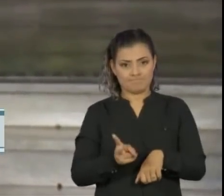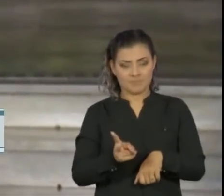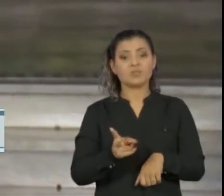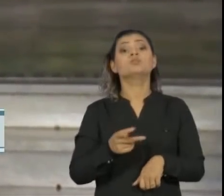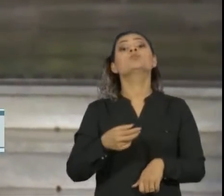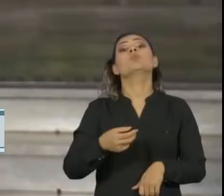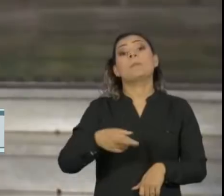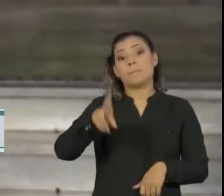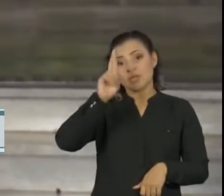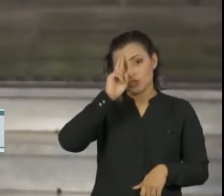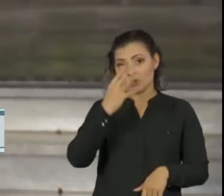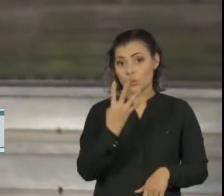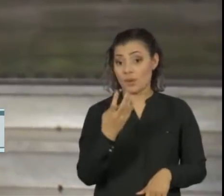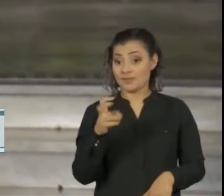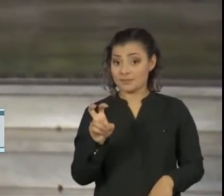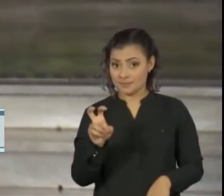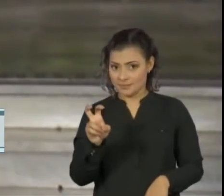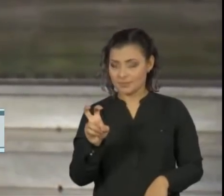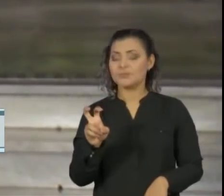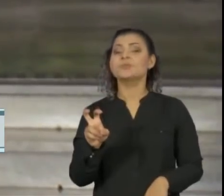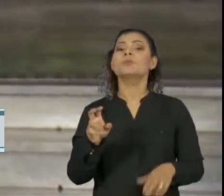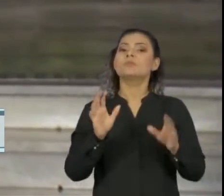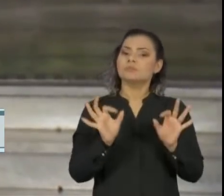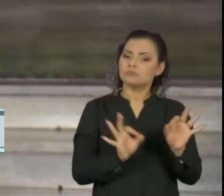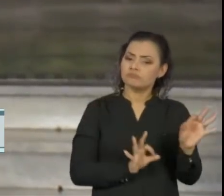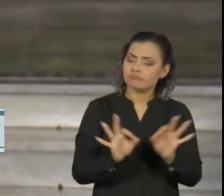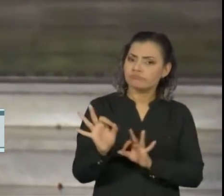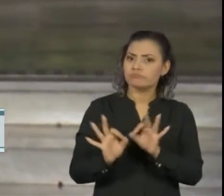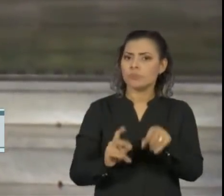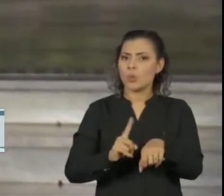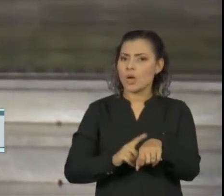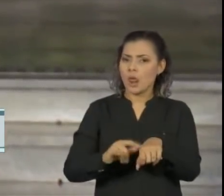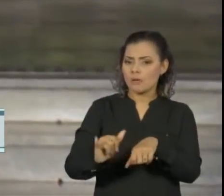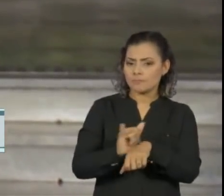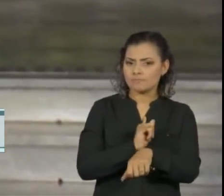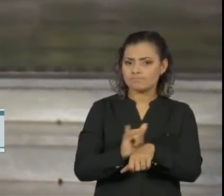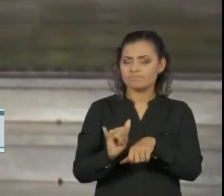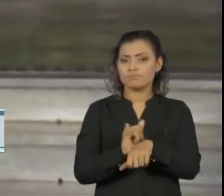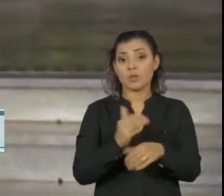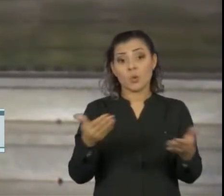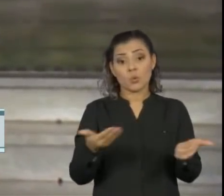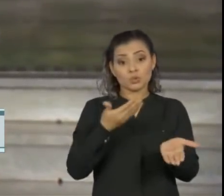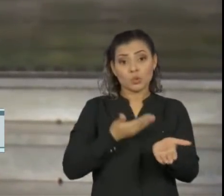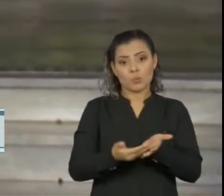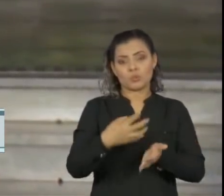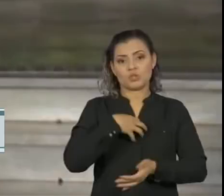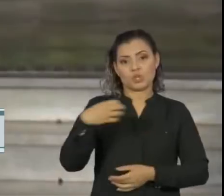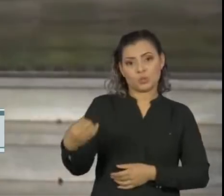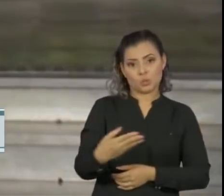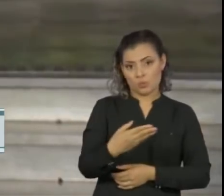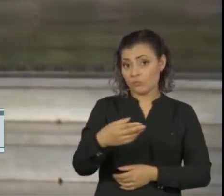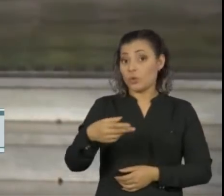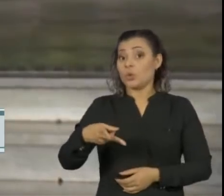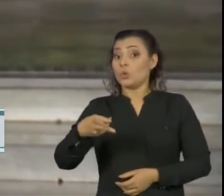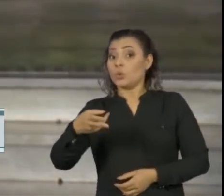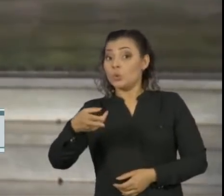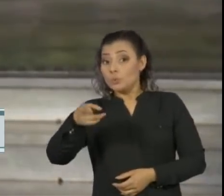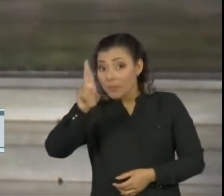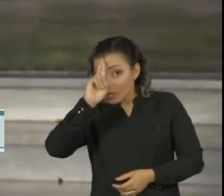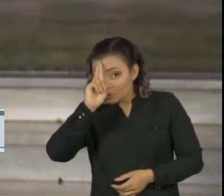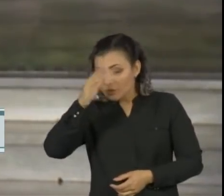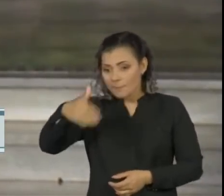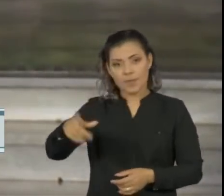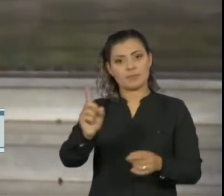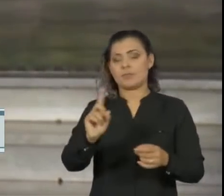às 12h45. Nós estamos ajustando um pouco o horário a partir de hoje. Ela não será mais às 12h30, e sim